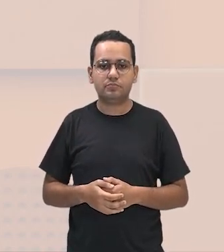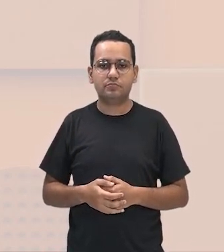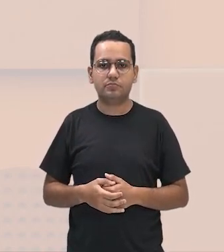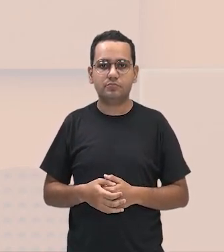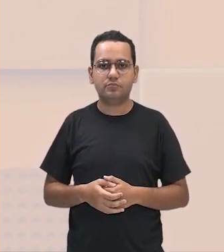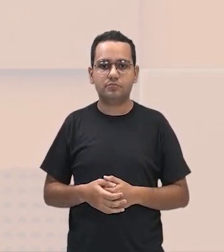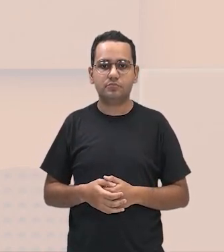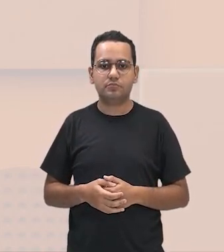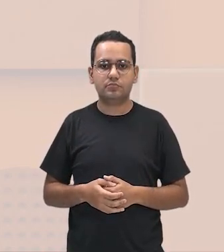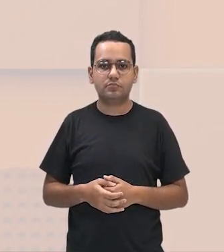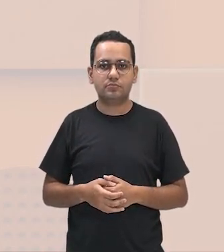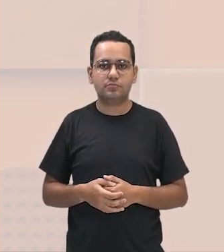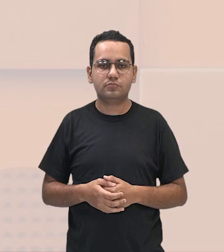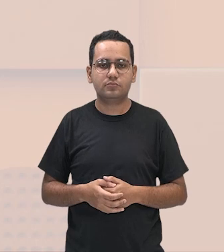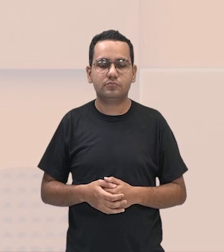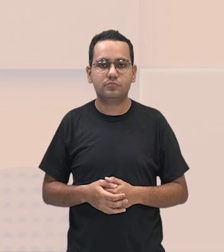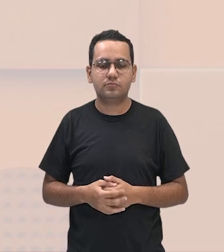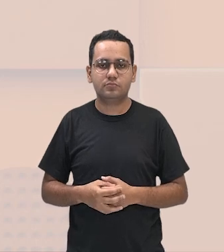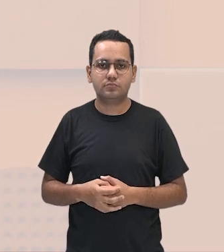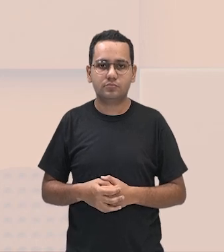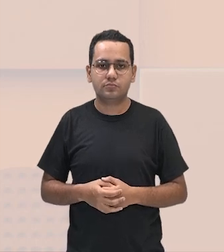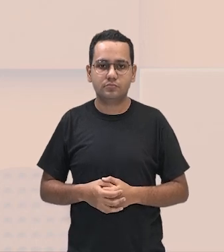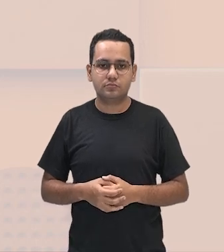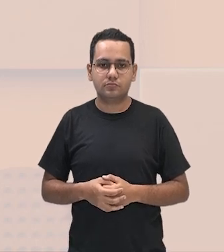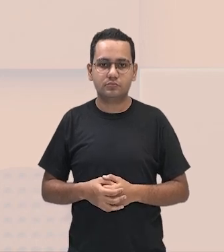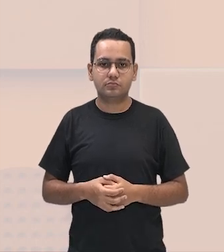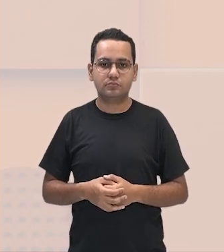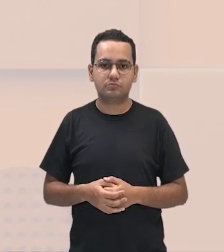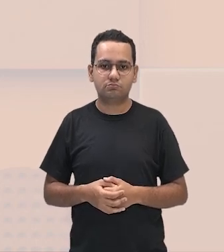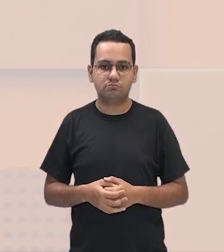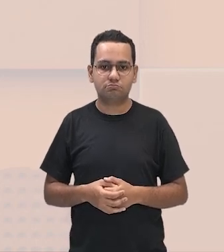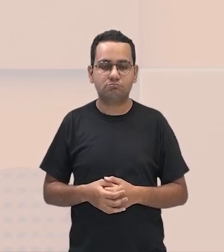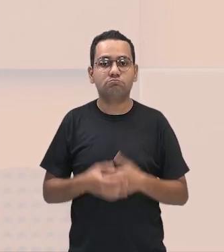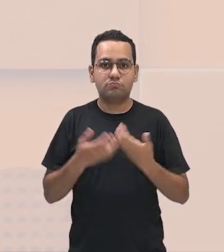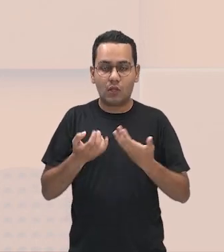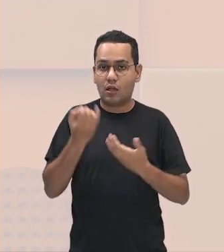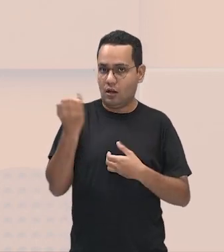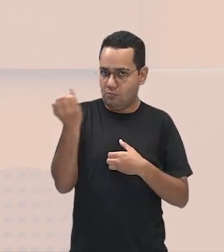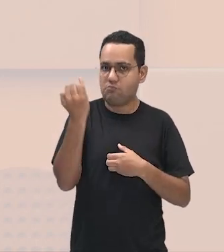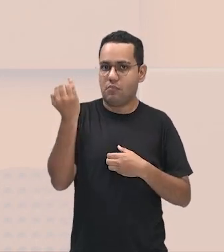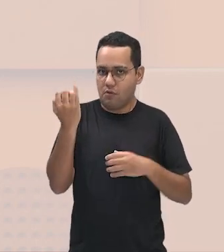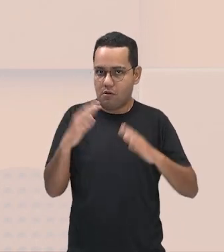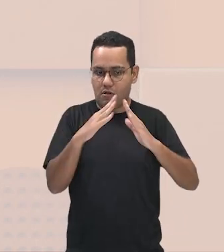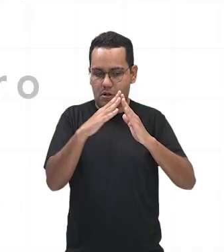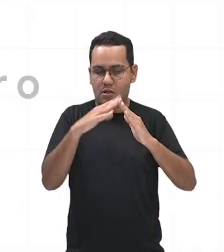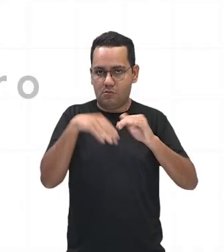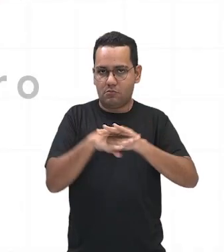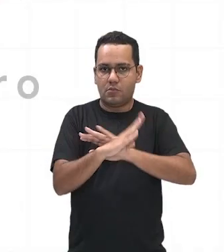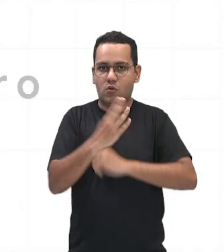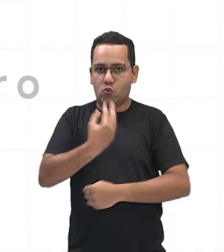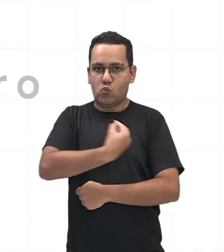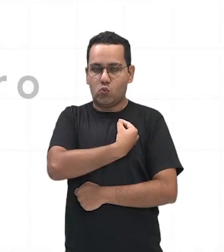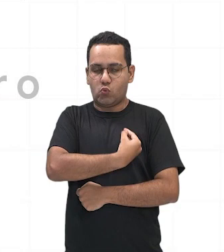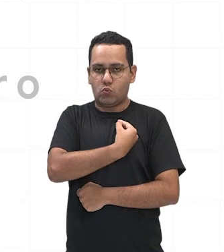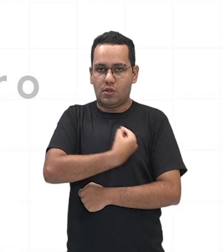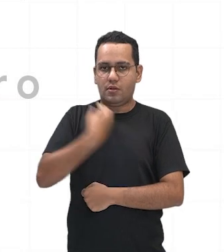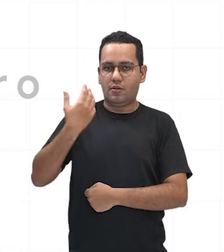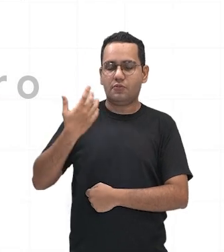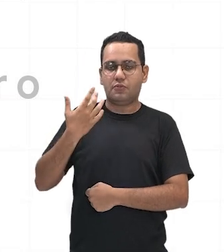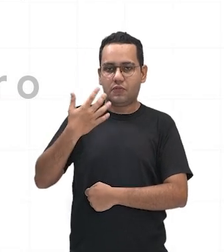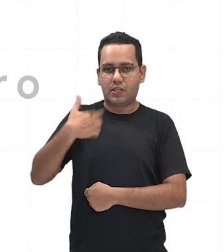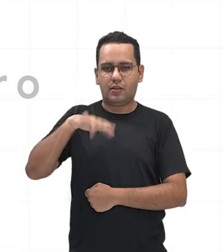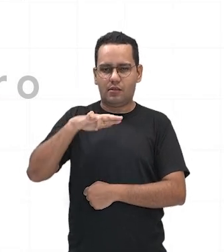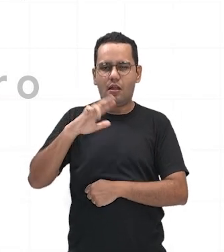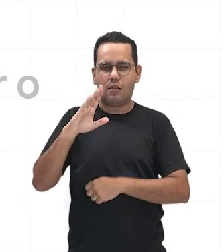então, aí essa importância, então, dessa vida dentro dos monastérios, tá? Acompanha ali comigo, então, os